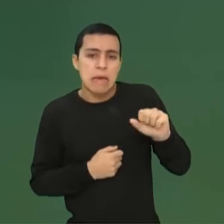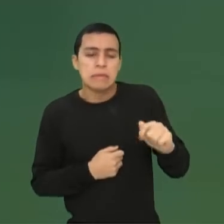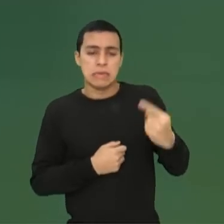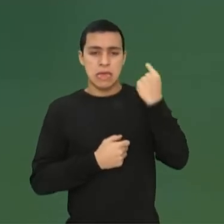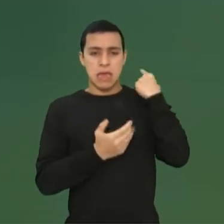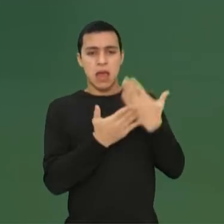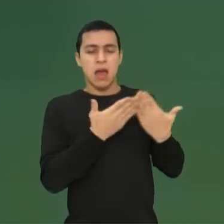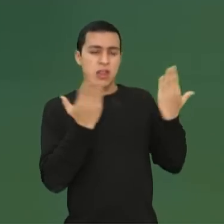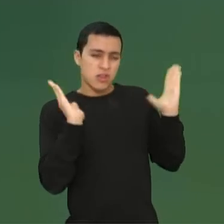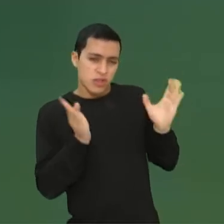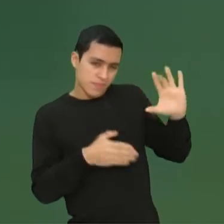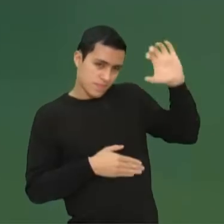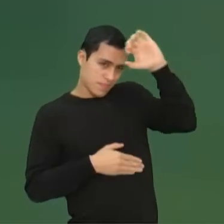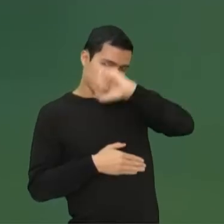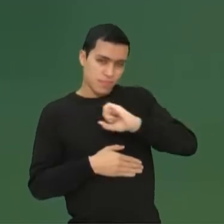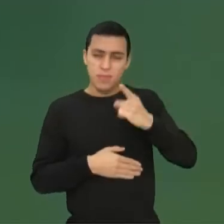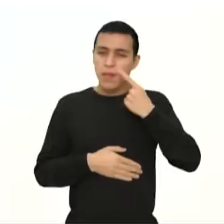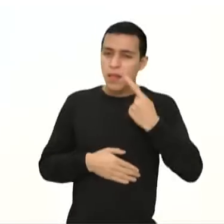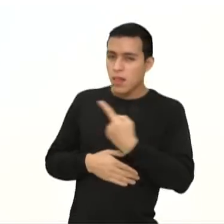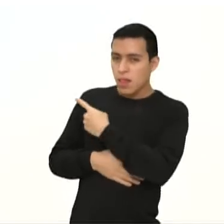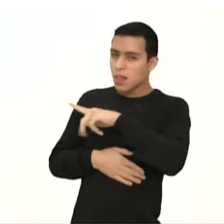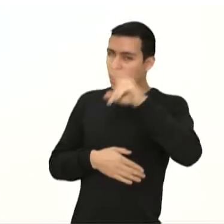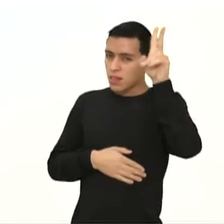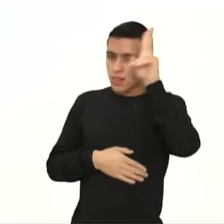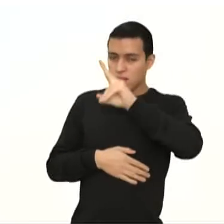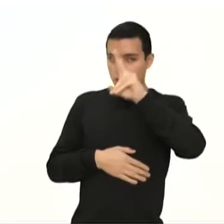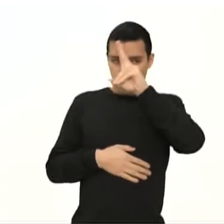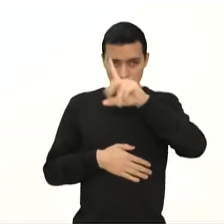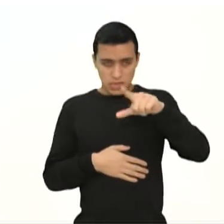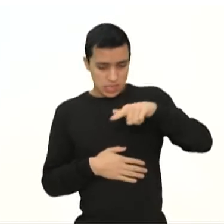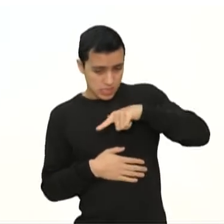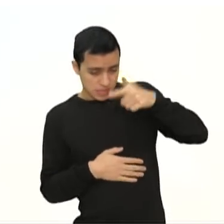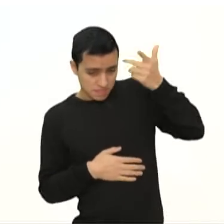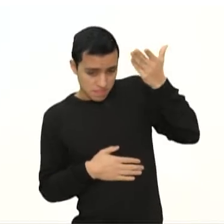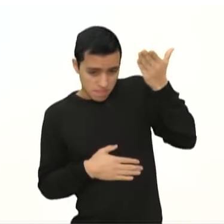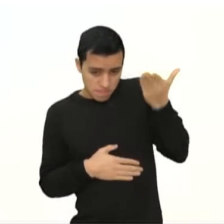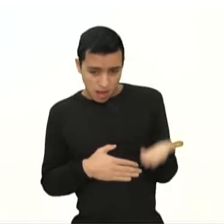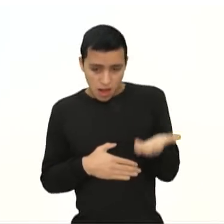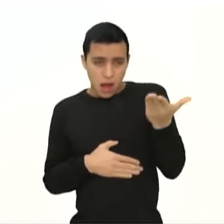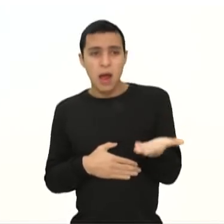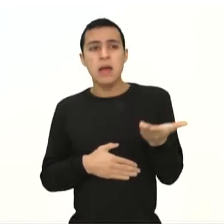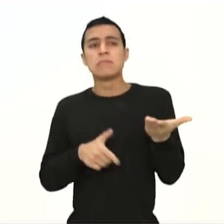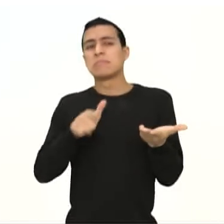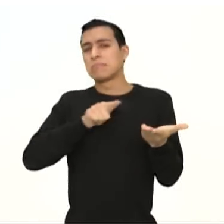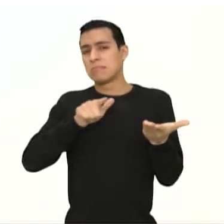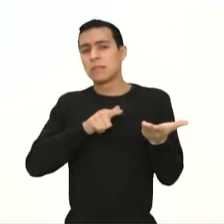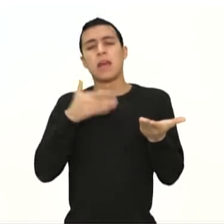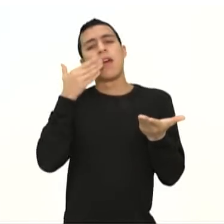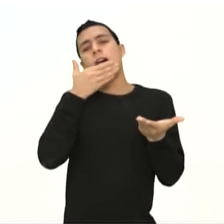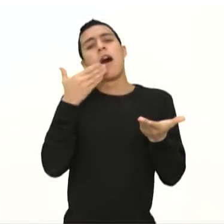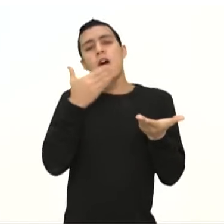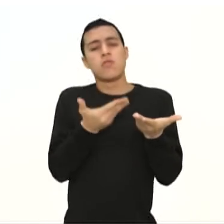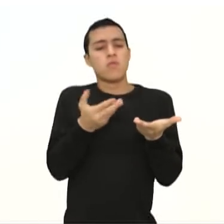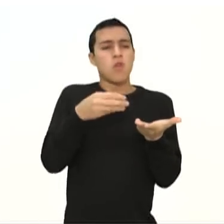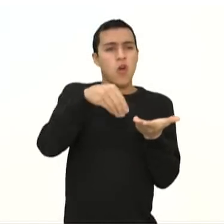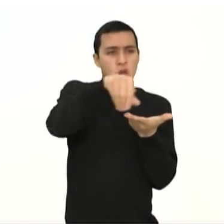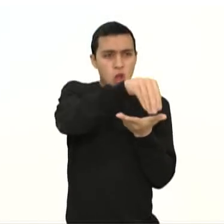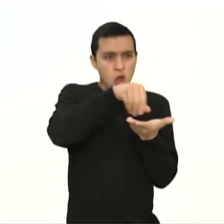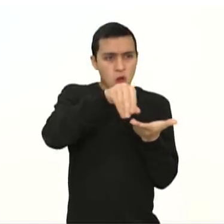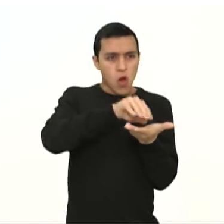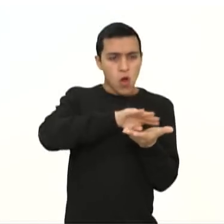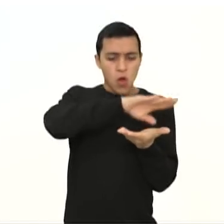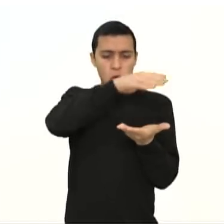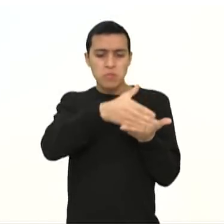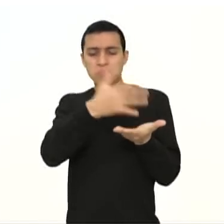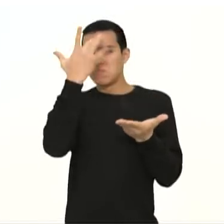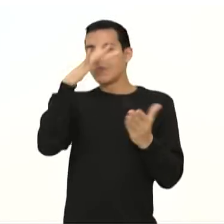anterior. Lembra dessa situação? Num dos pratos de uma balança foi colocada certa quantidade de açúcar. Eu não sei